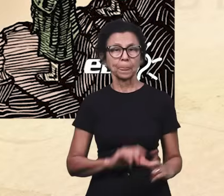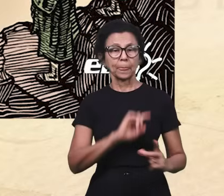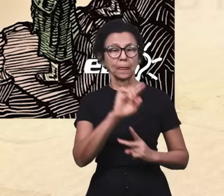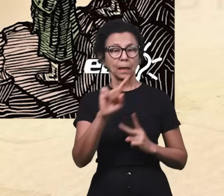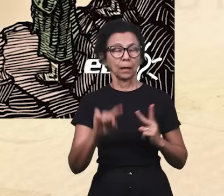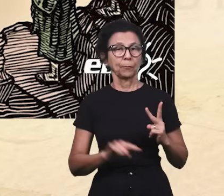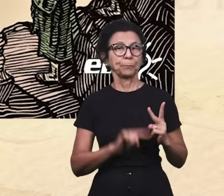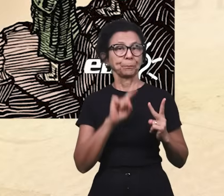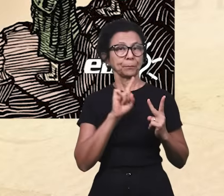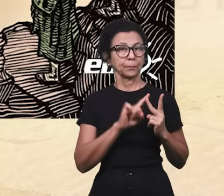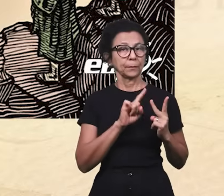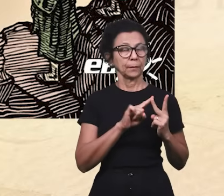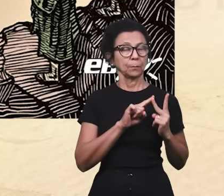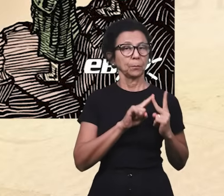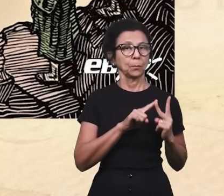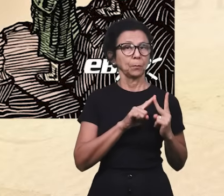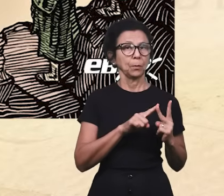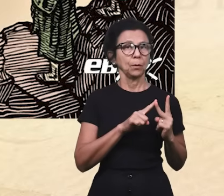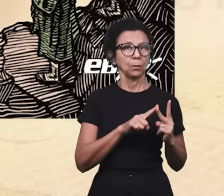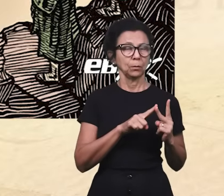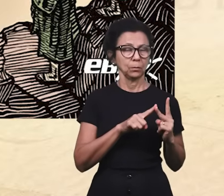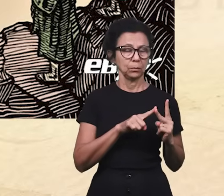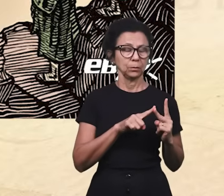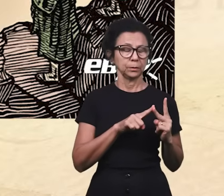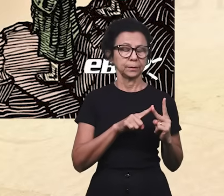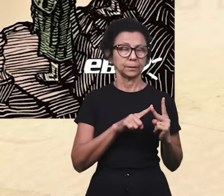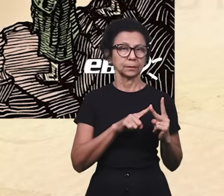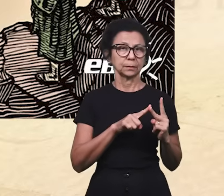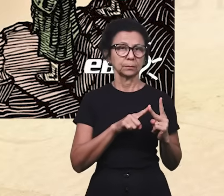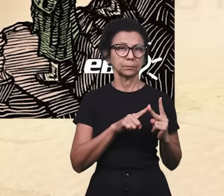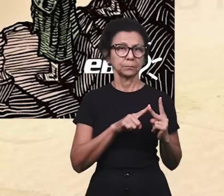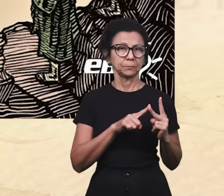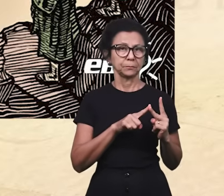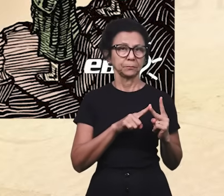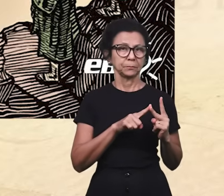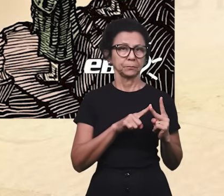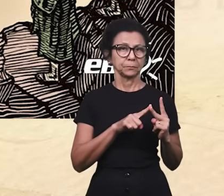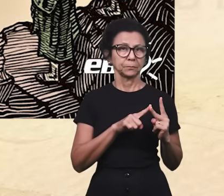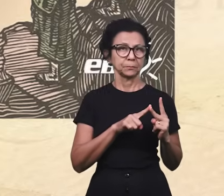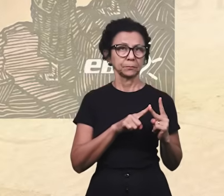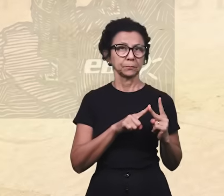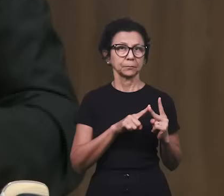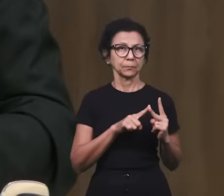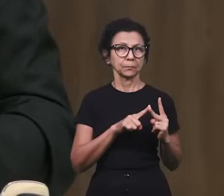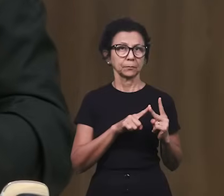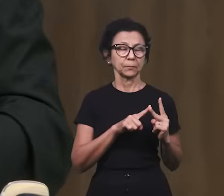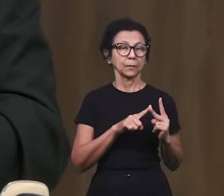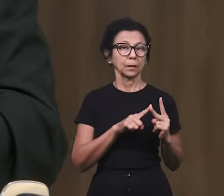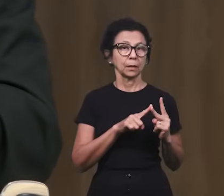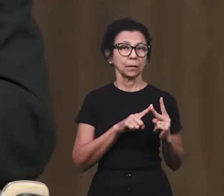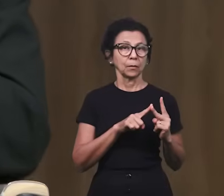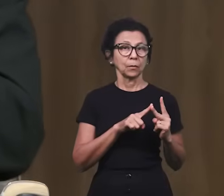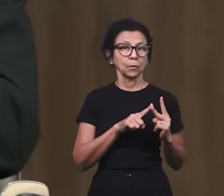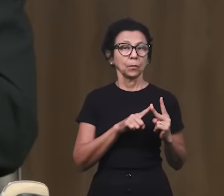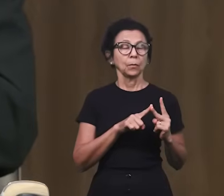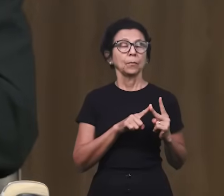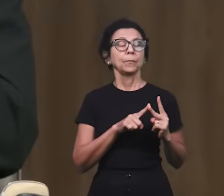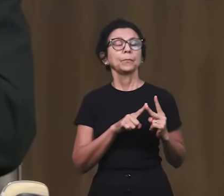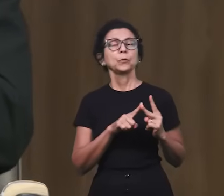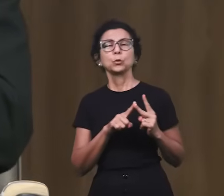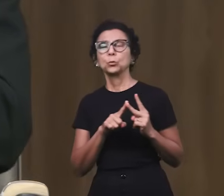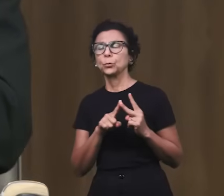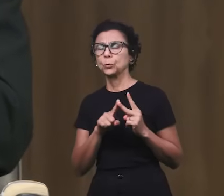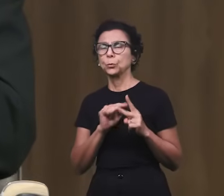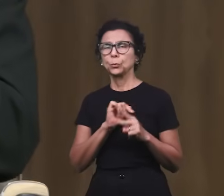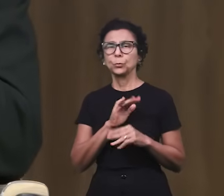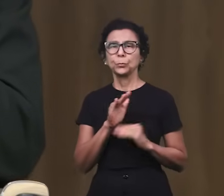logo depois que saía esse primeiro esquadrão, que era a tribo de Judá com os exércitos que estavam em sua volta, saía ali